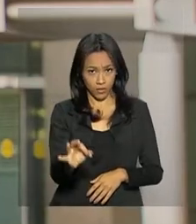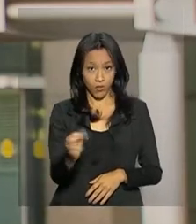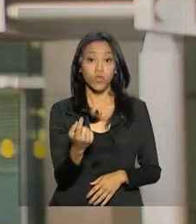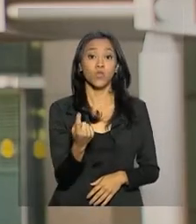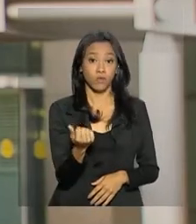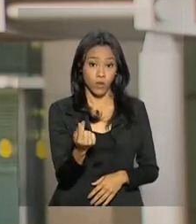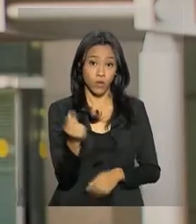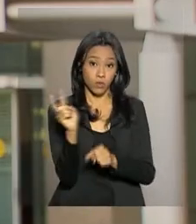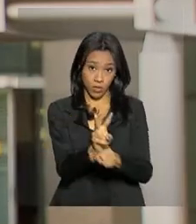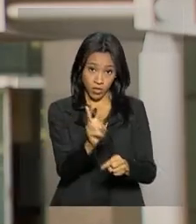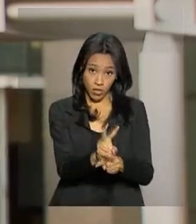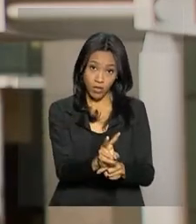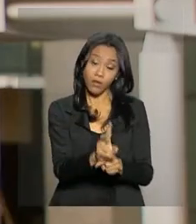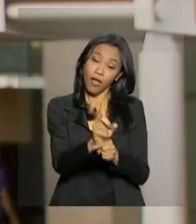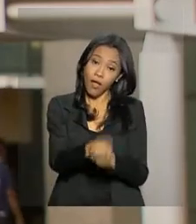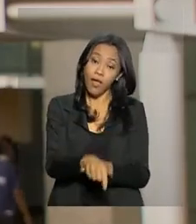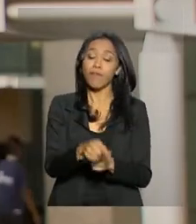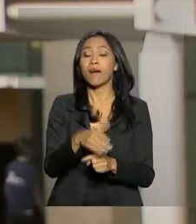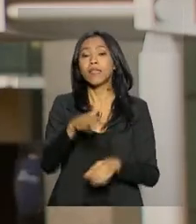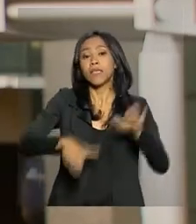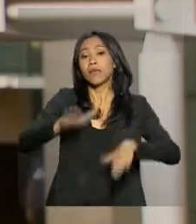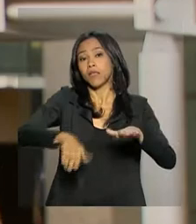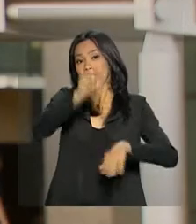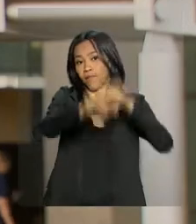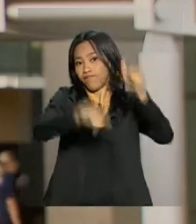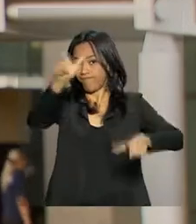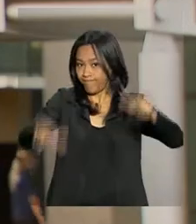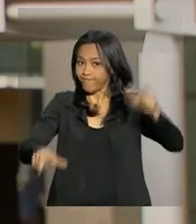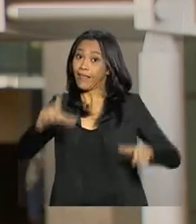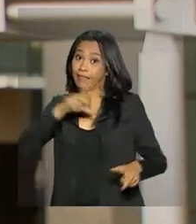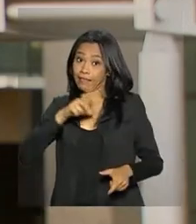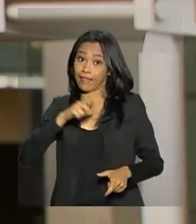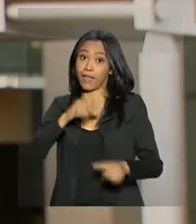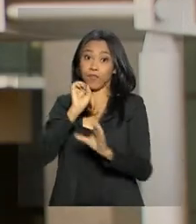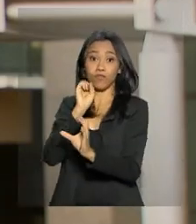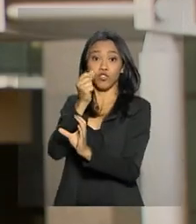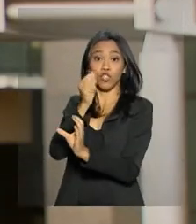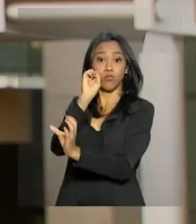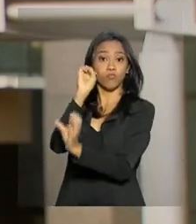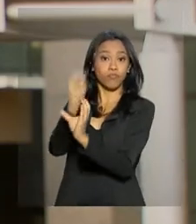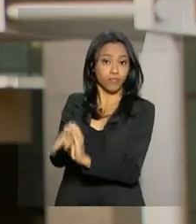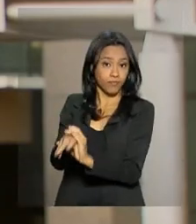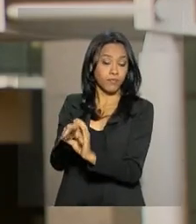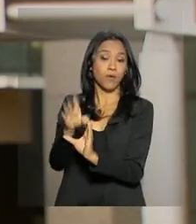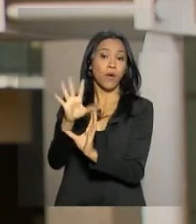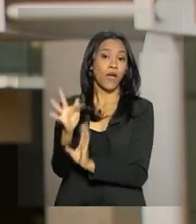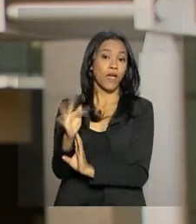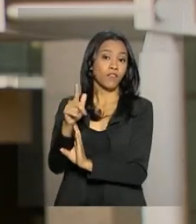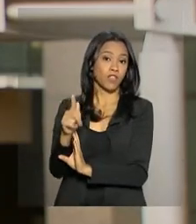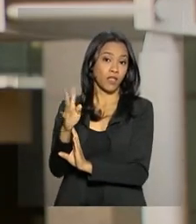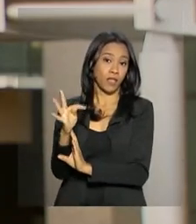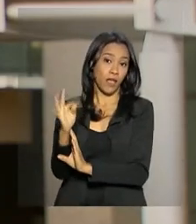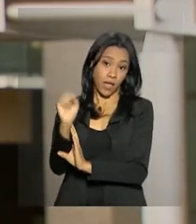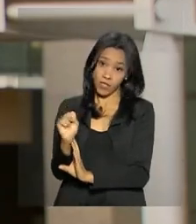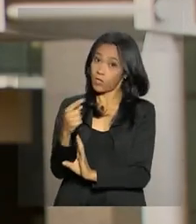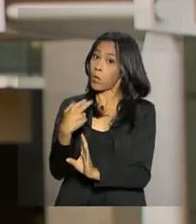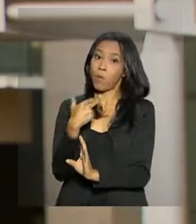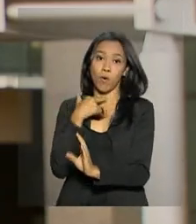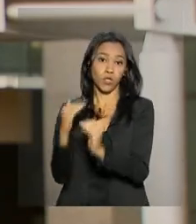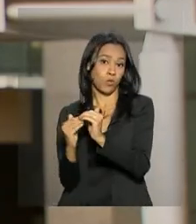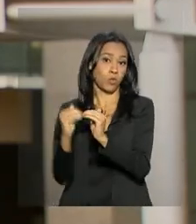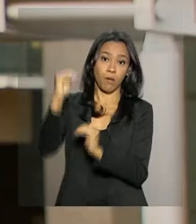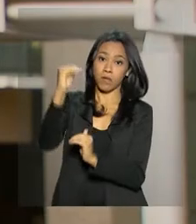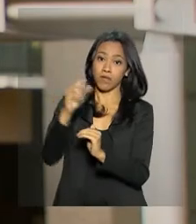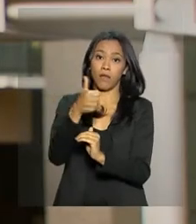valores emprestados vão depender de quantos trabalhadores têm na conta do fgts porque não pode ultrapassar 10%